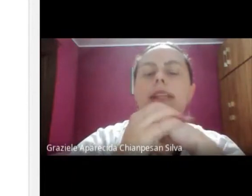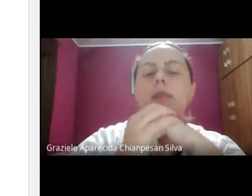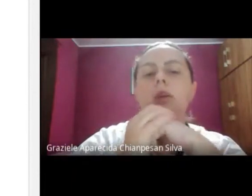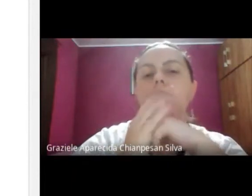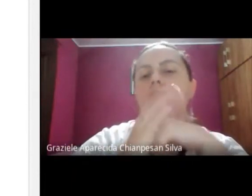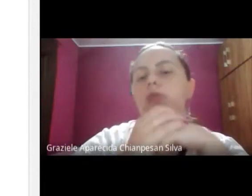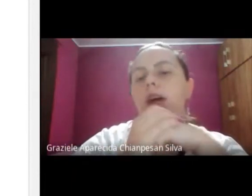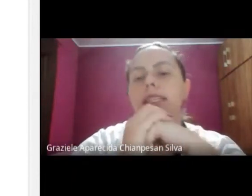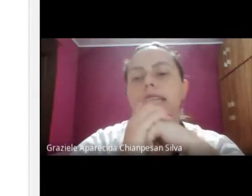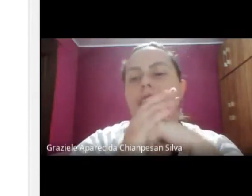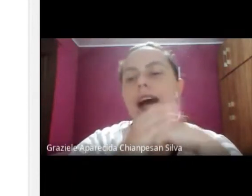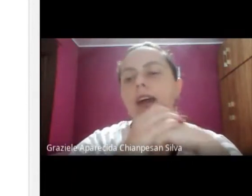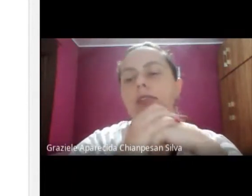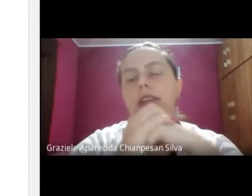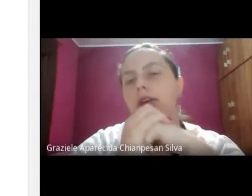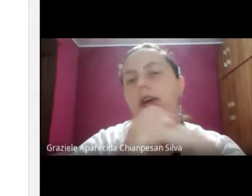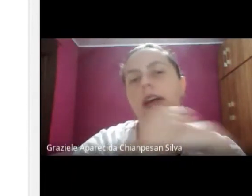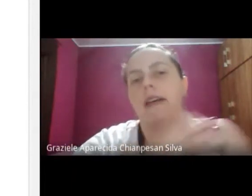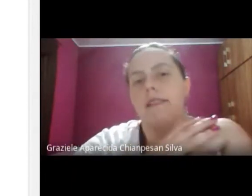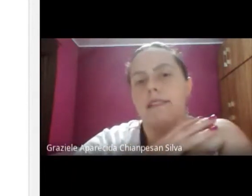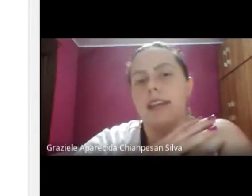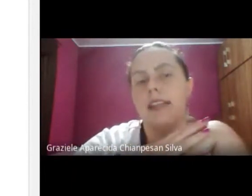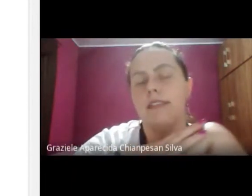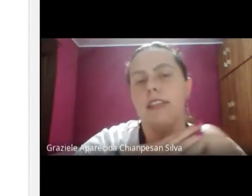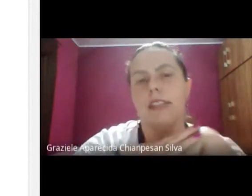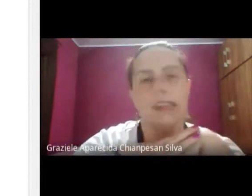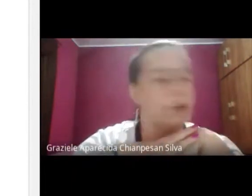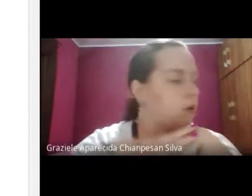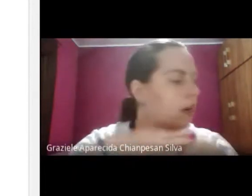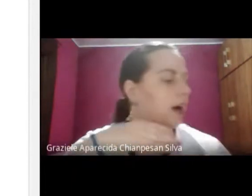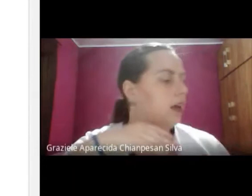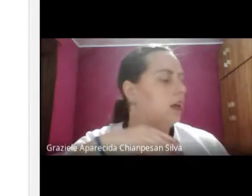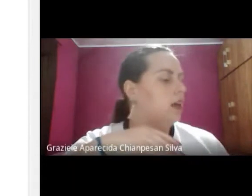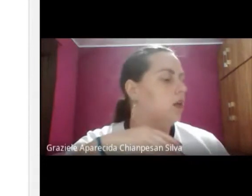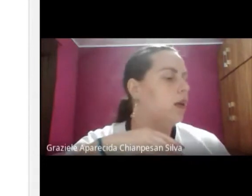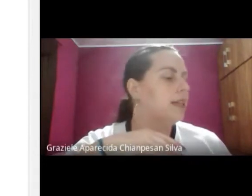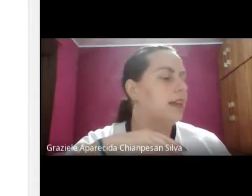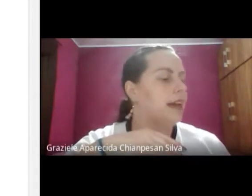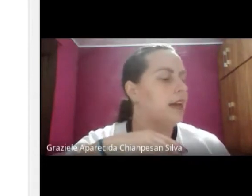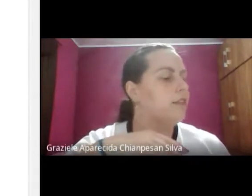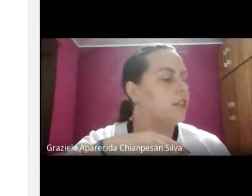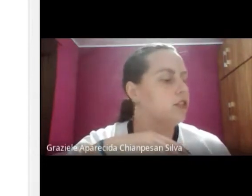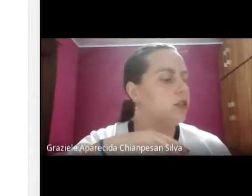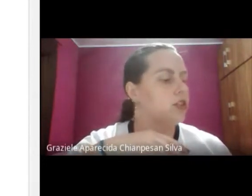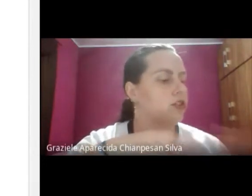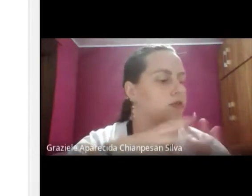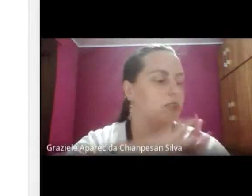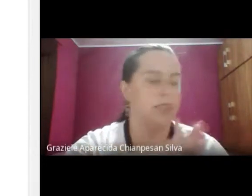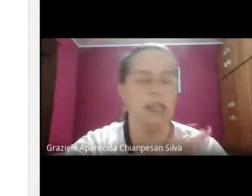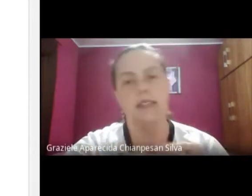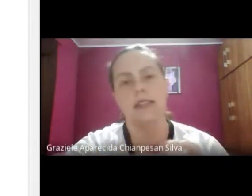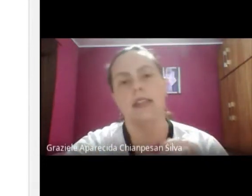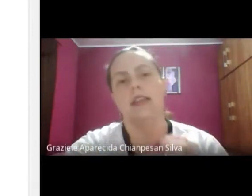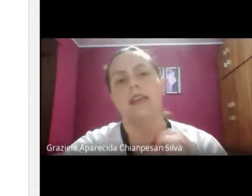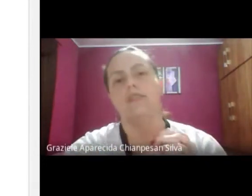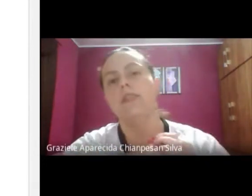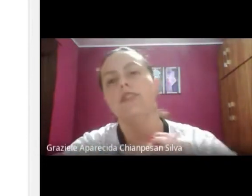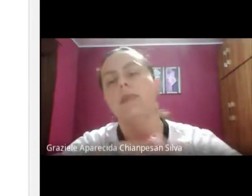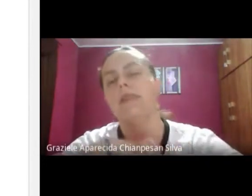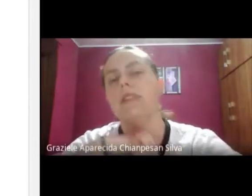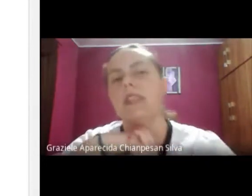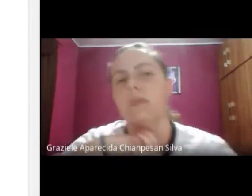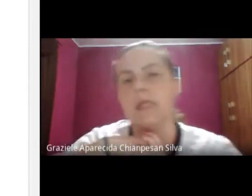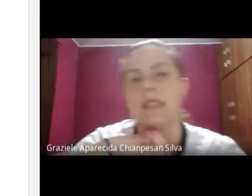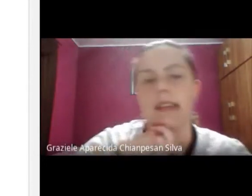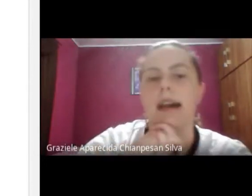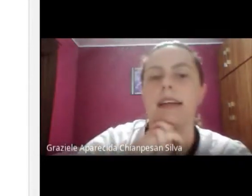Então, patrimônio cultural material, que vai ter a ver até com a tarefa de hoje de vocês, eu vou pedir